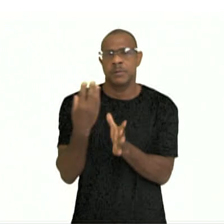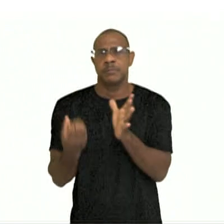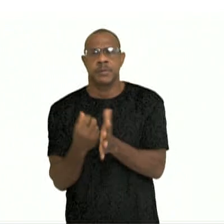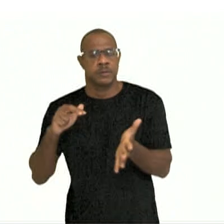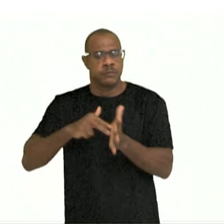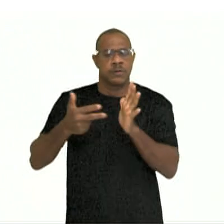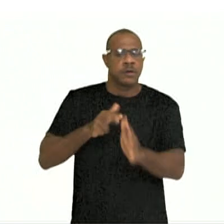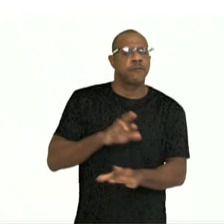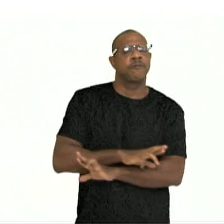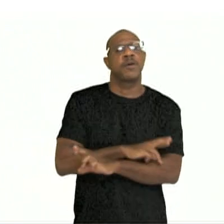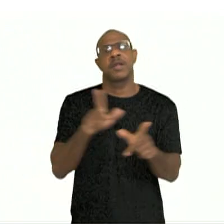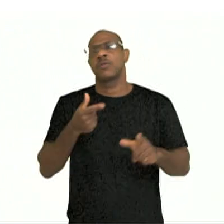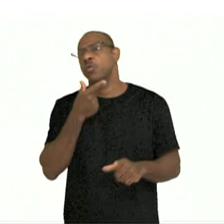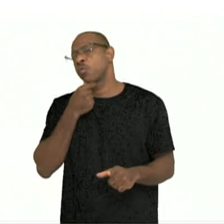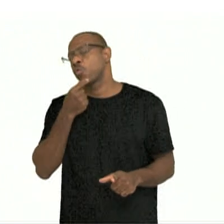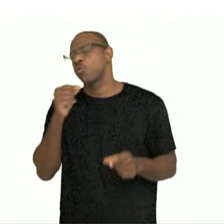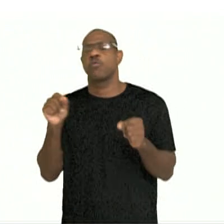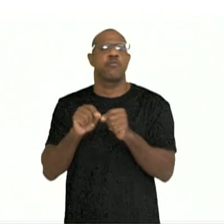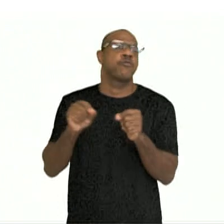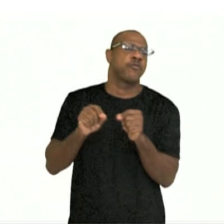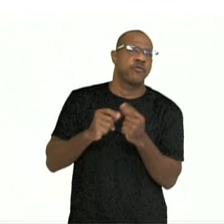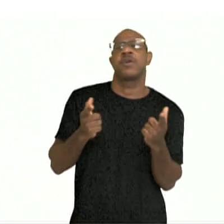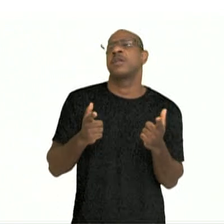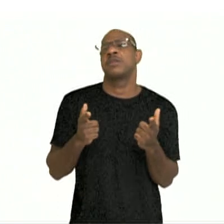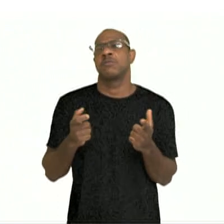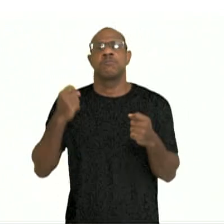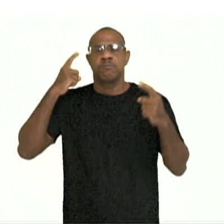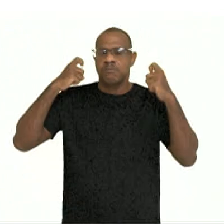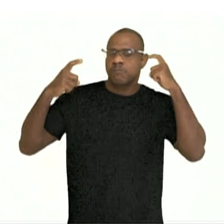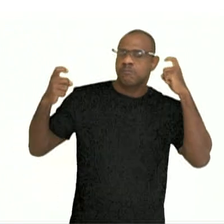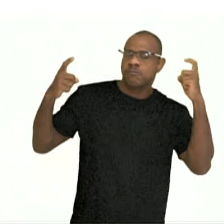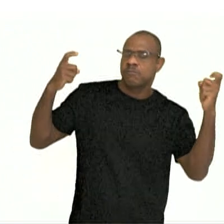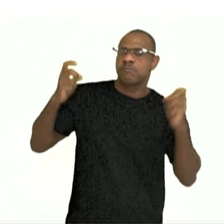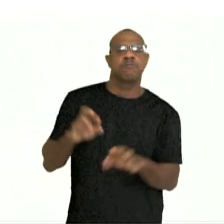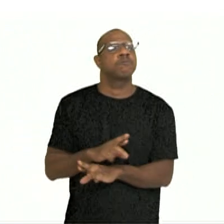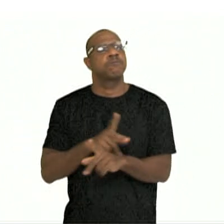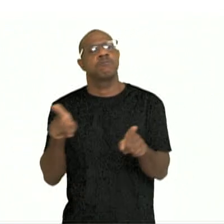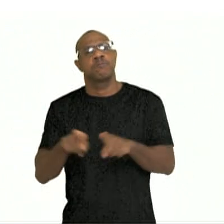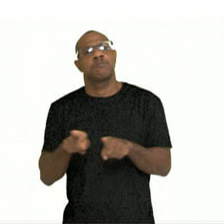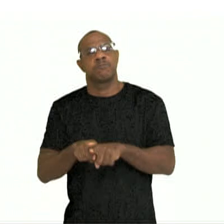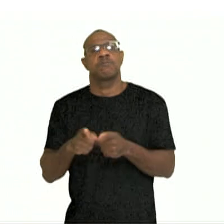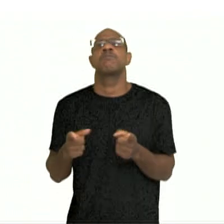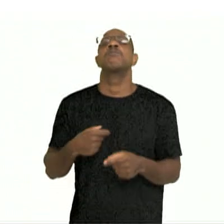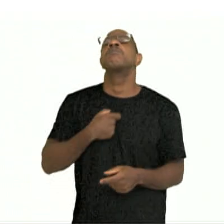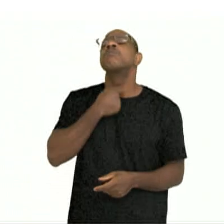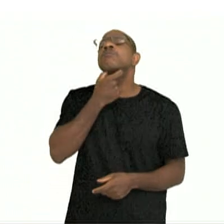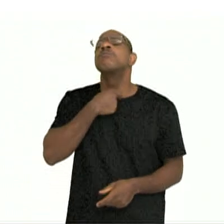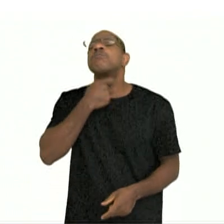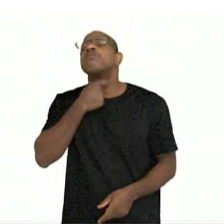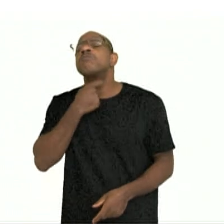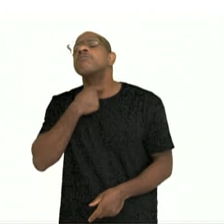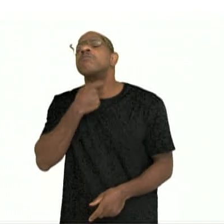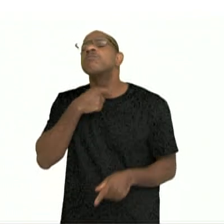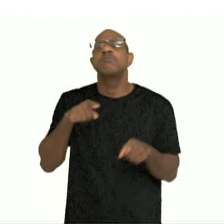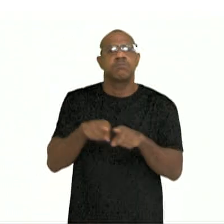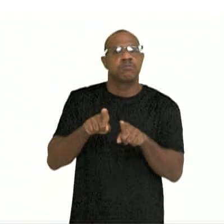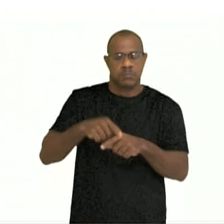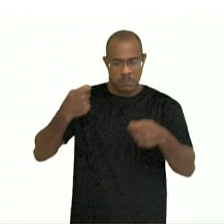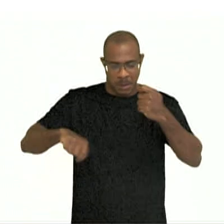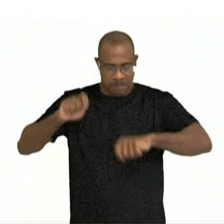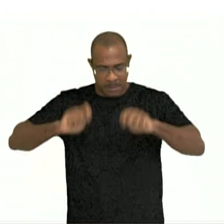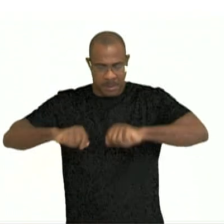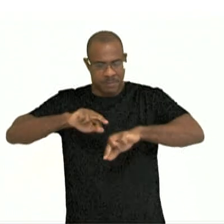foi criando uma linguagem sonora a partir do som produzido pela sua voz e ainda a partir de sons retirados de